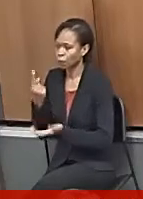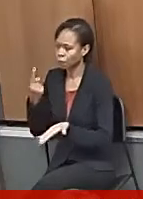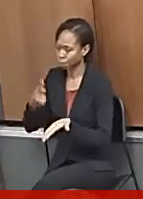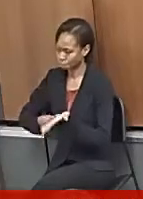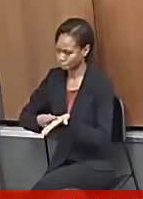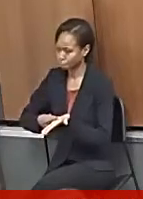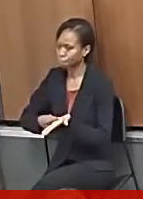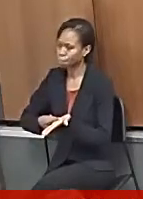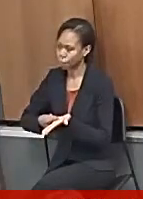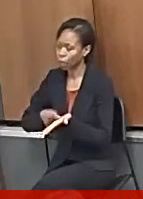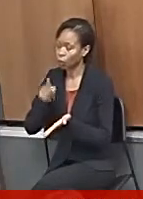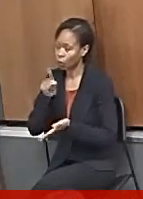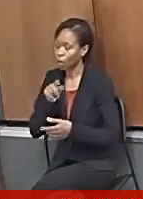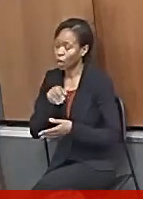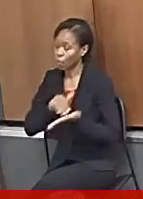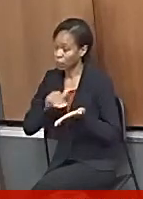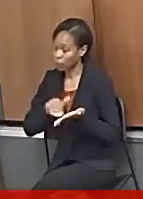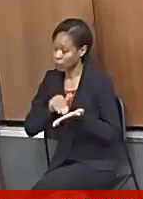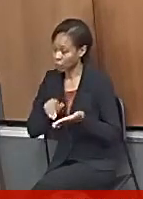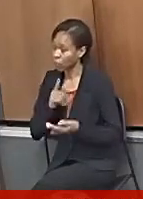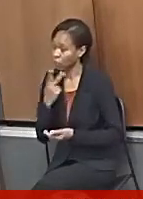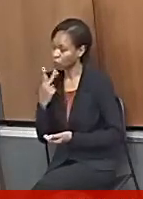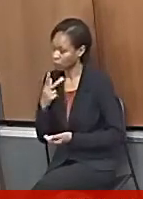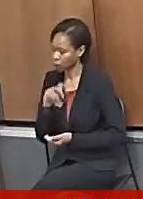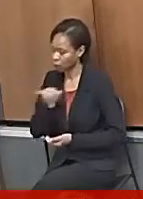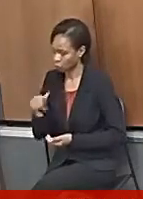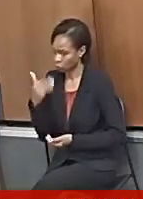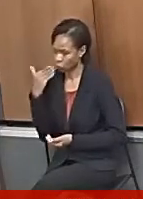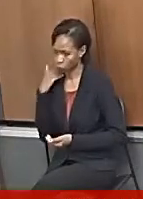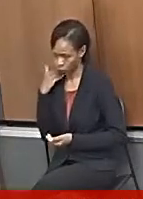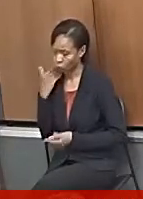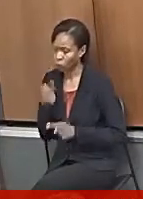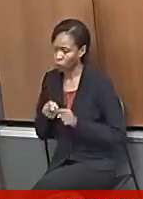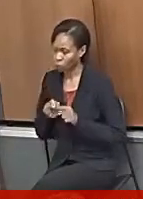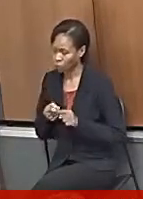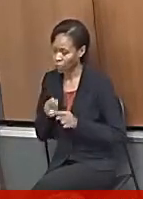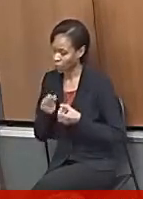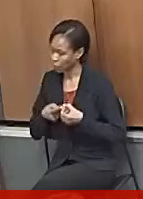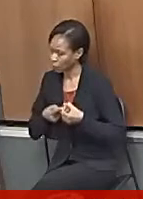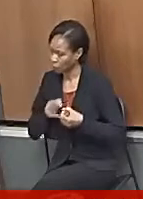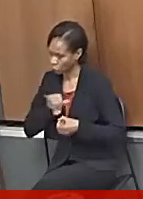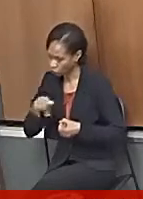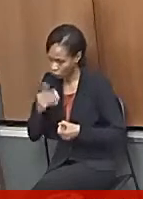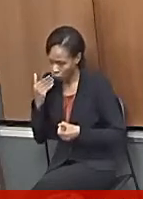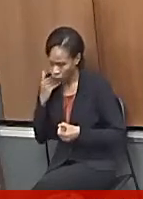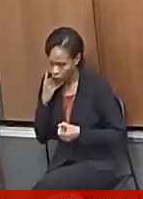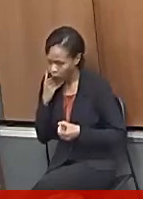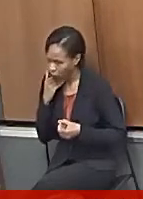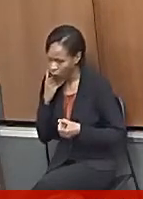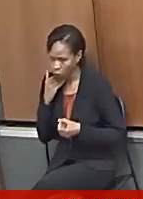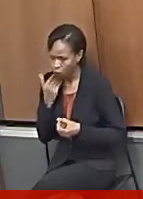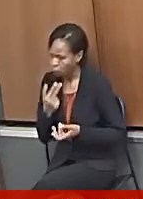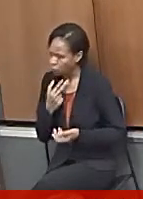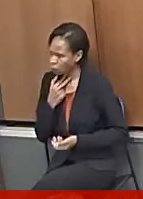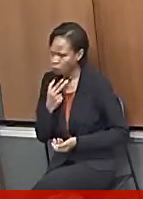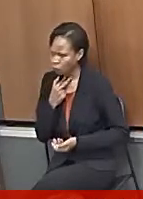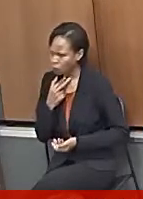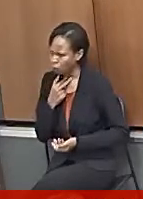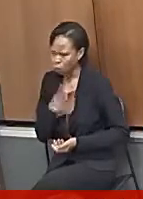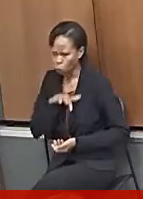marcar com a superintendente na um trabalho juiz de fora não pode ficar nesse grau com in